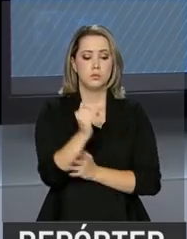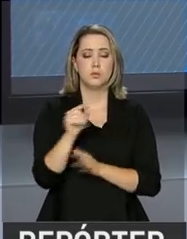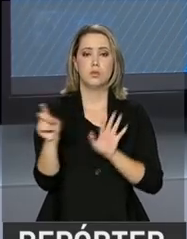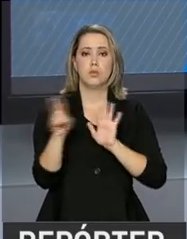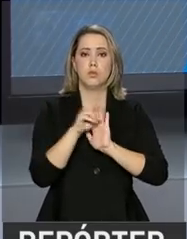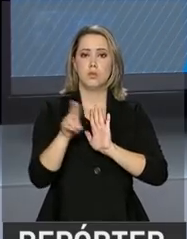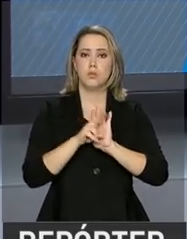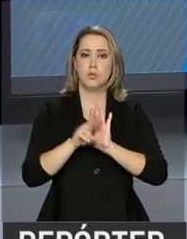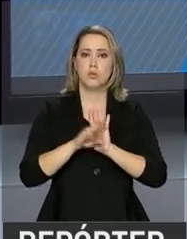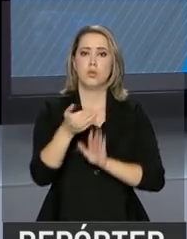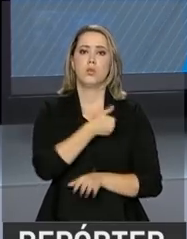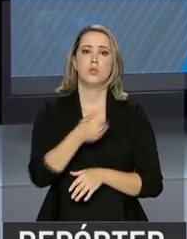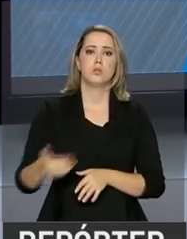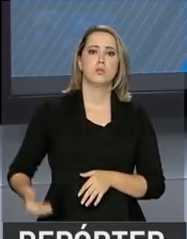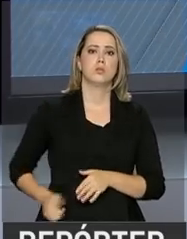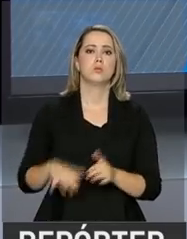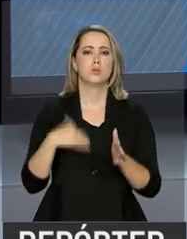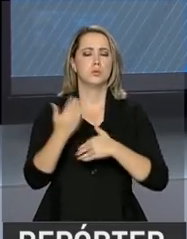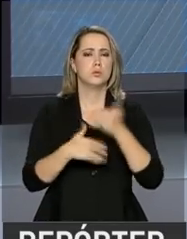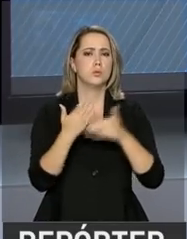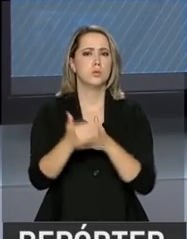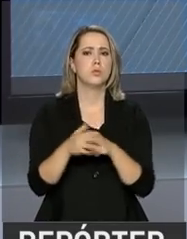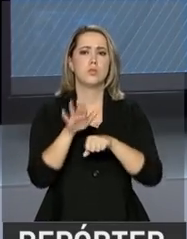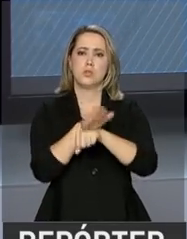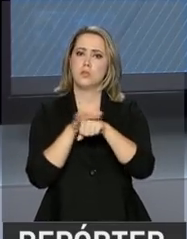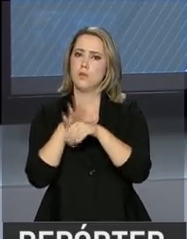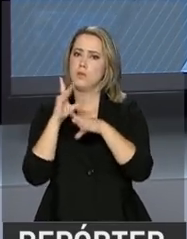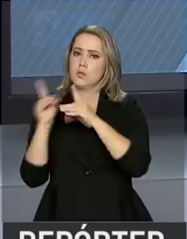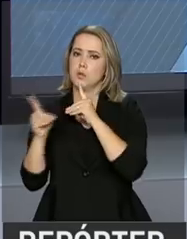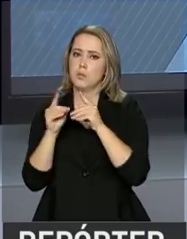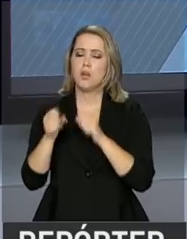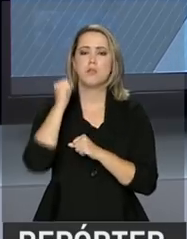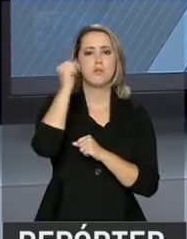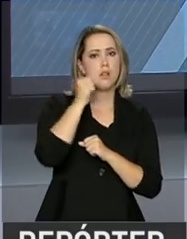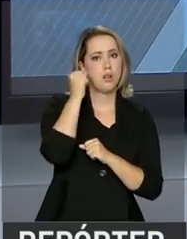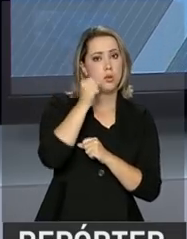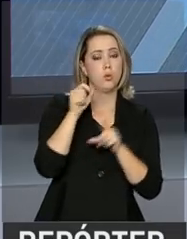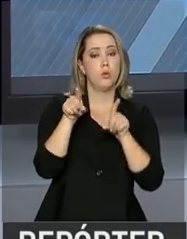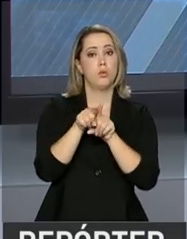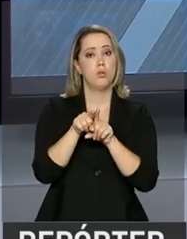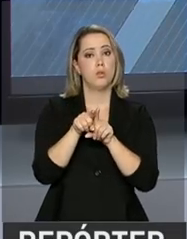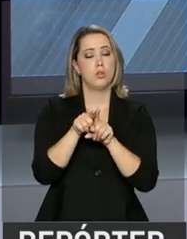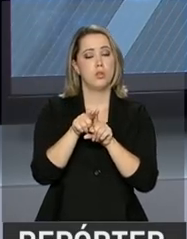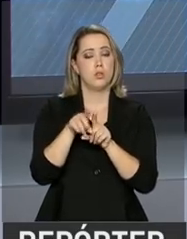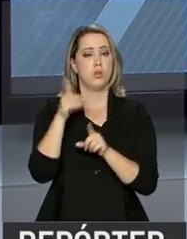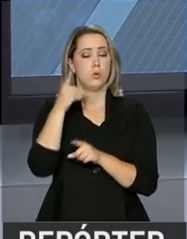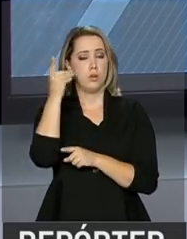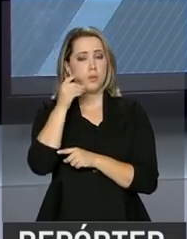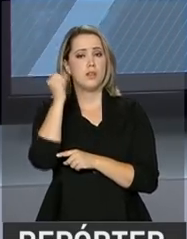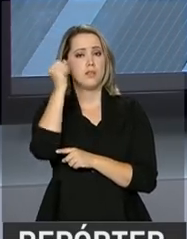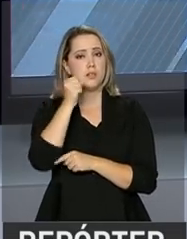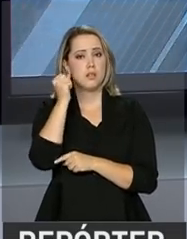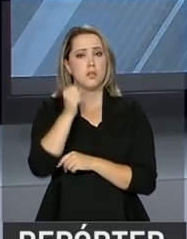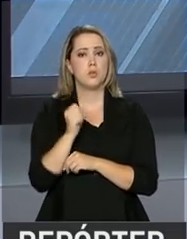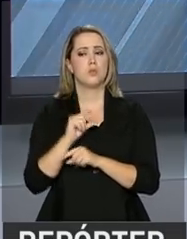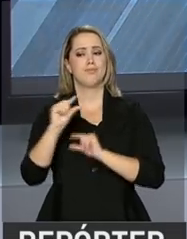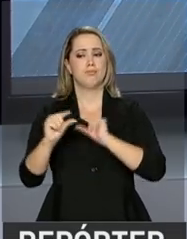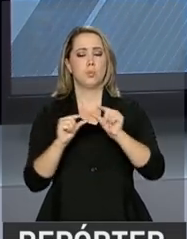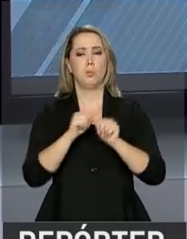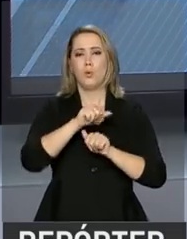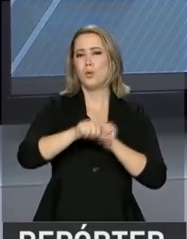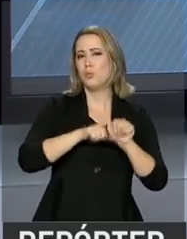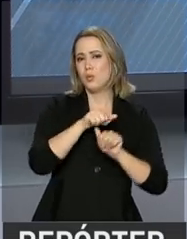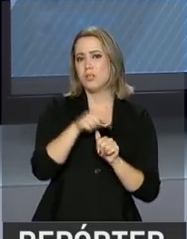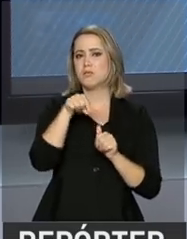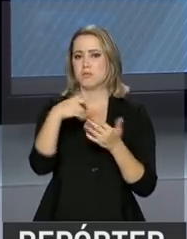deve intensificar as conversas com os parlamentares para garantir que poucas alterações sejam feitas no projeto original